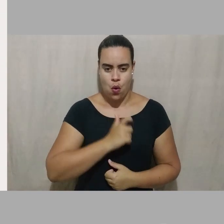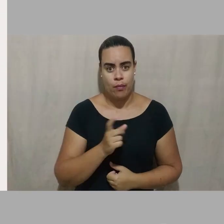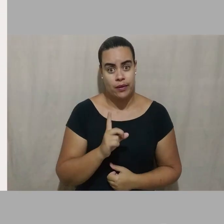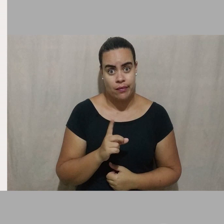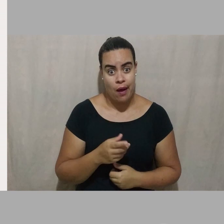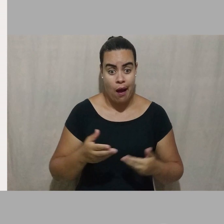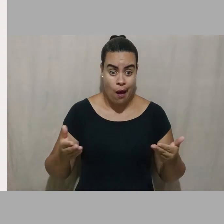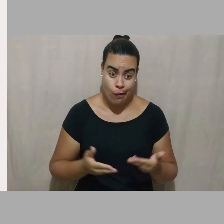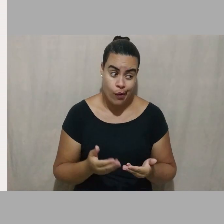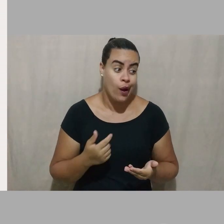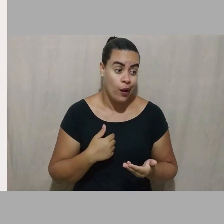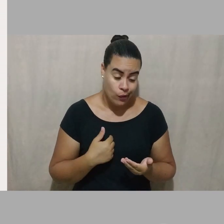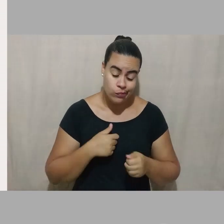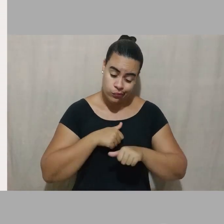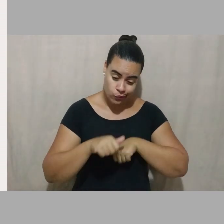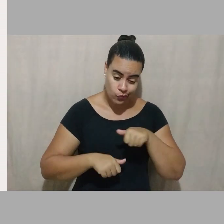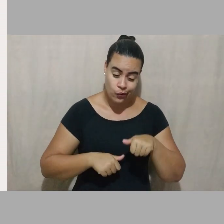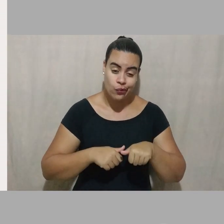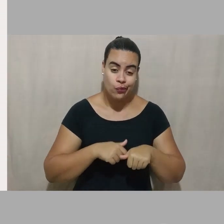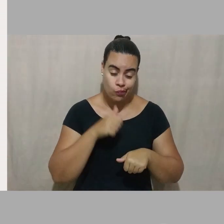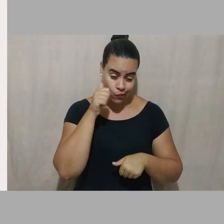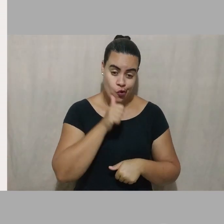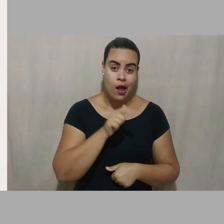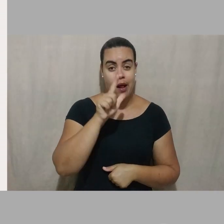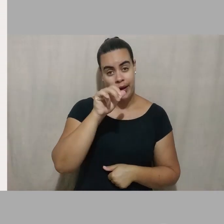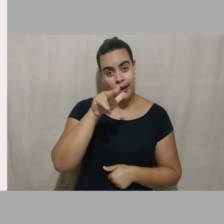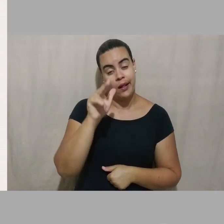dia tinha me transformado num tributo ambulante à Lina.